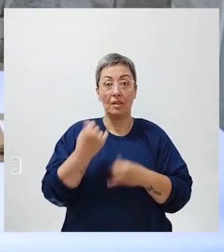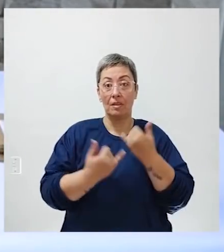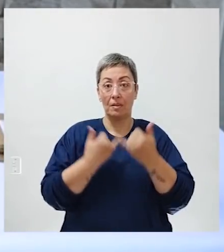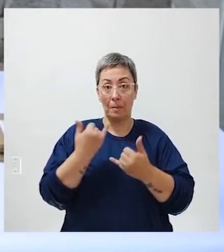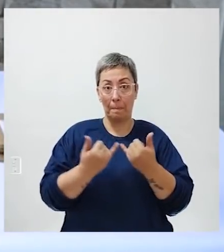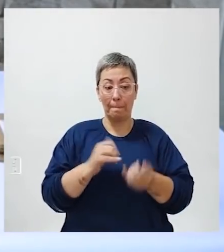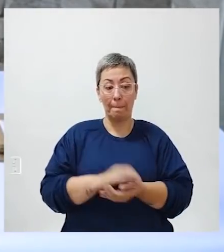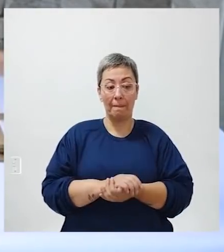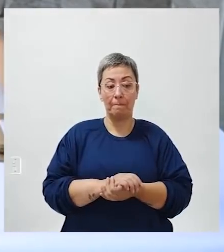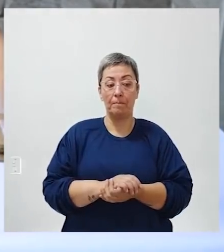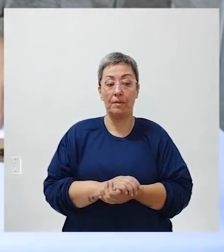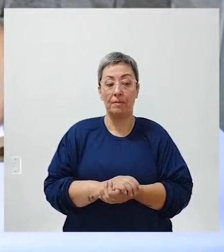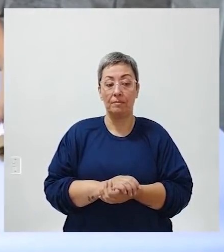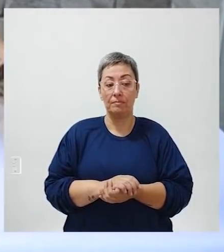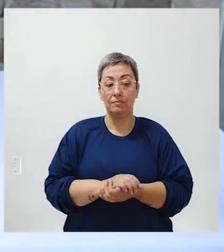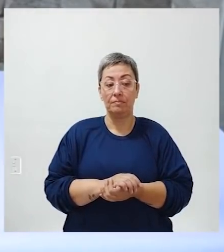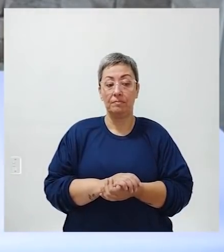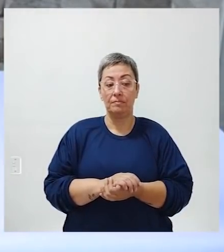Vamos brincar então?